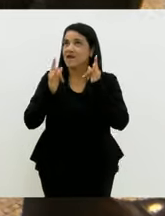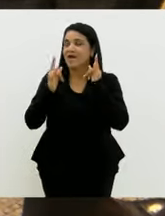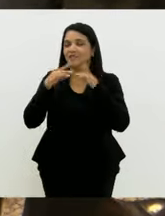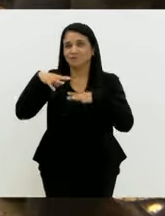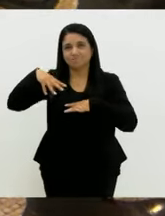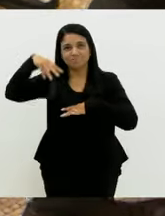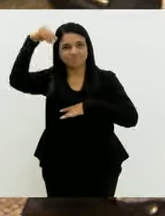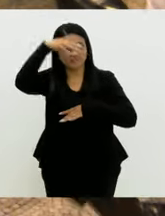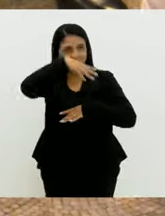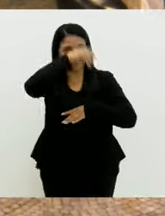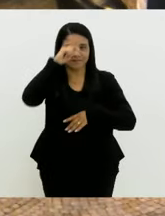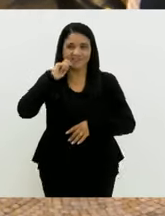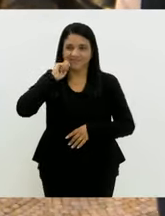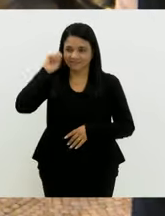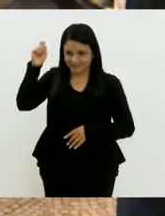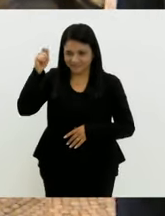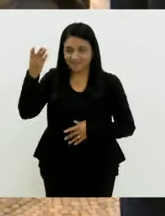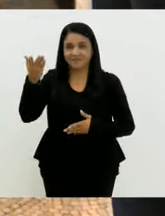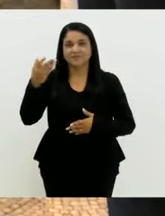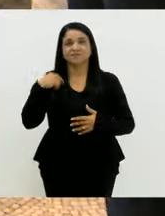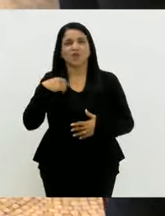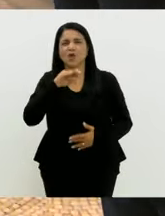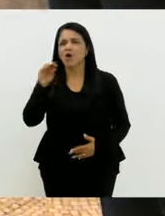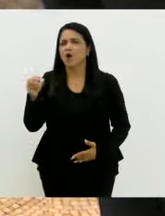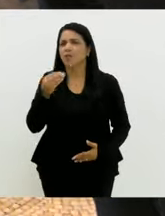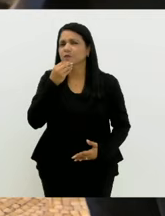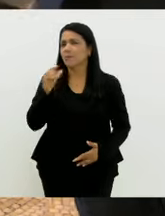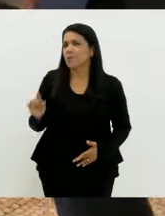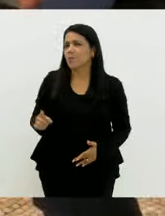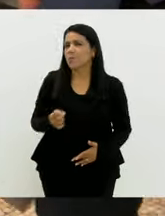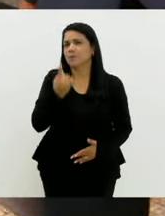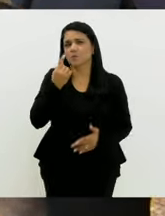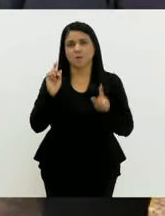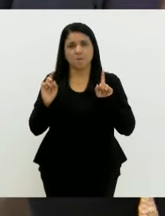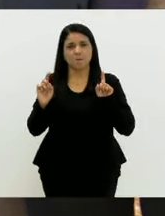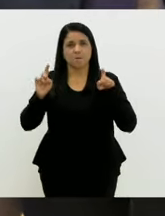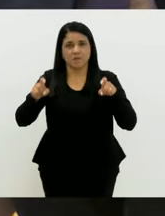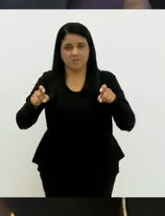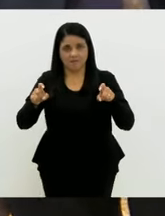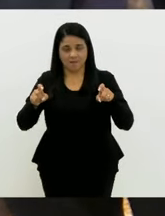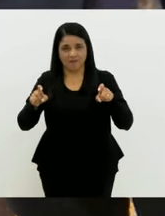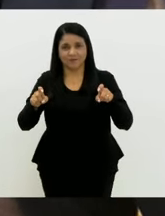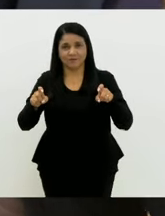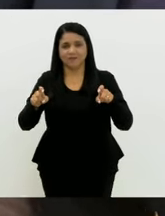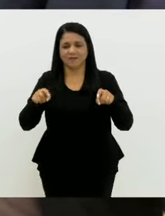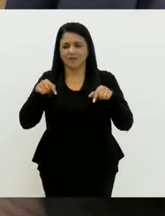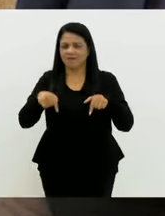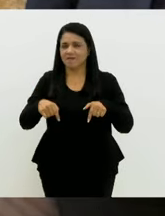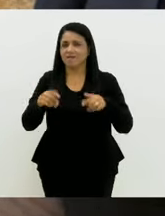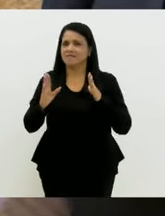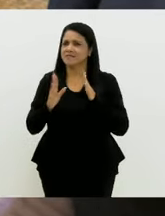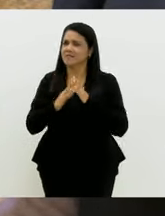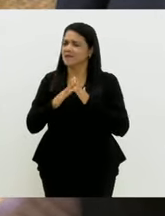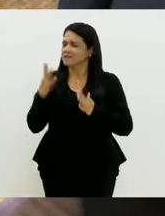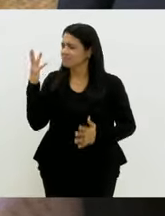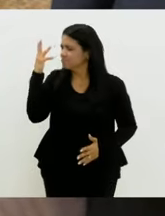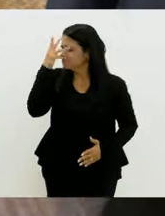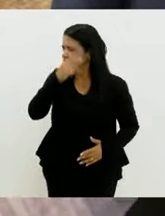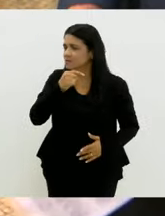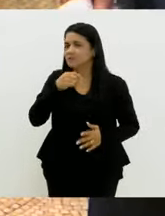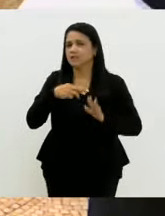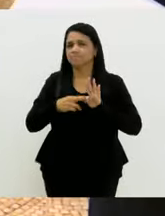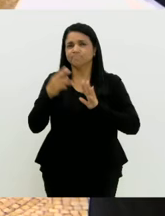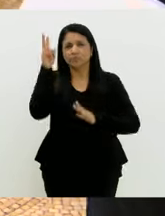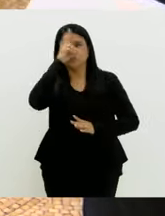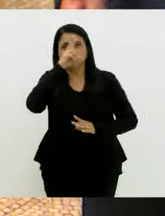eu tive a oportunidade de ter meu primeiro mandato aqui nessa casa tão bonita e tão histórica e tão representativa